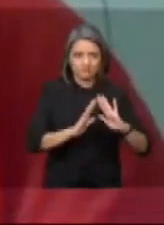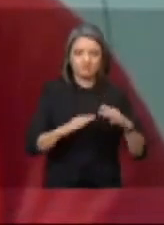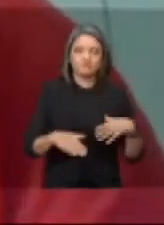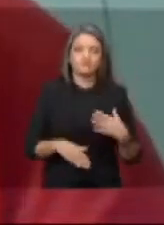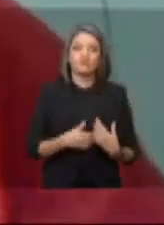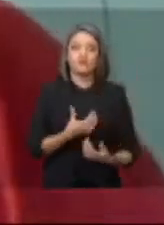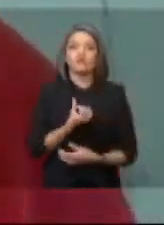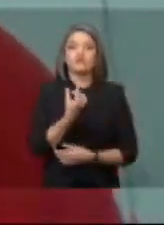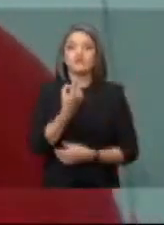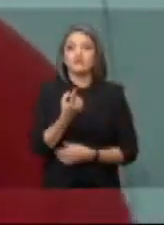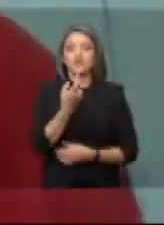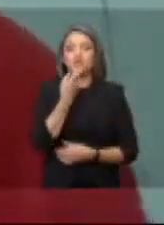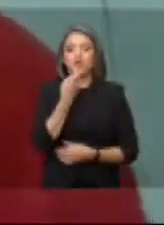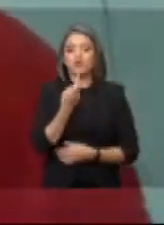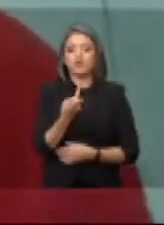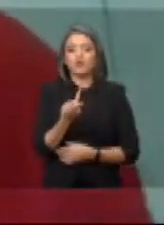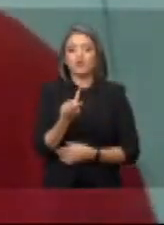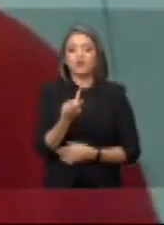61% afirmaram manter,